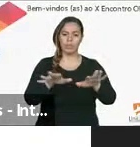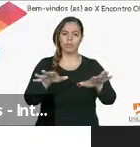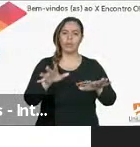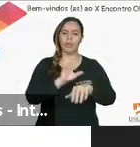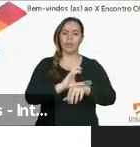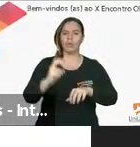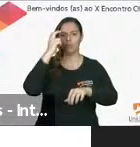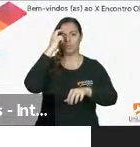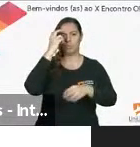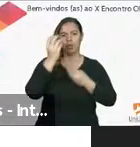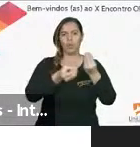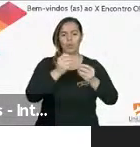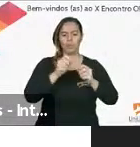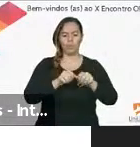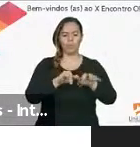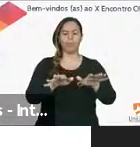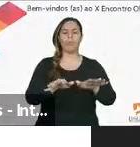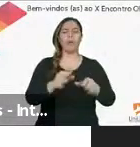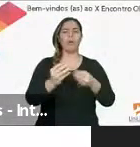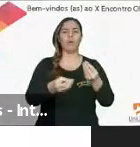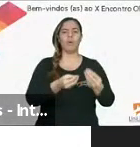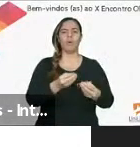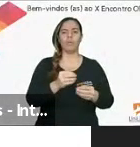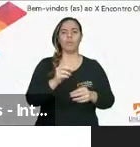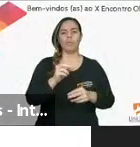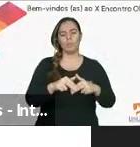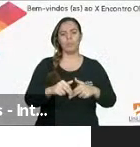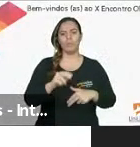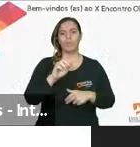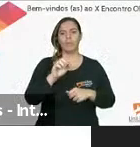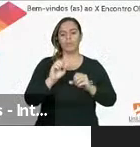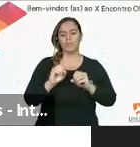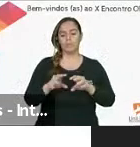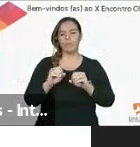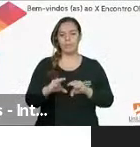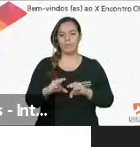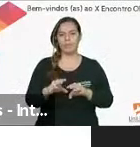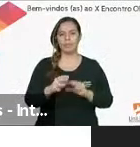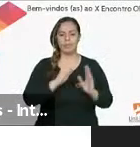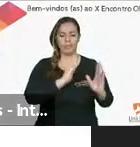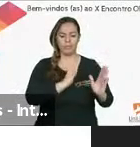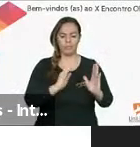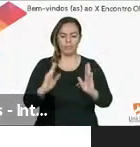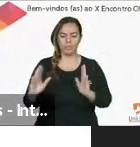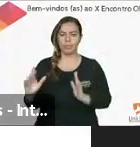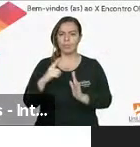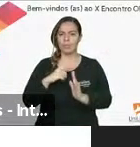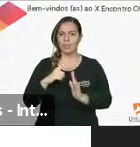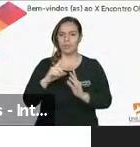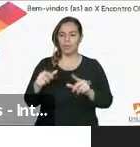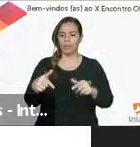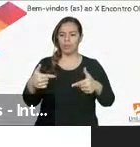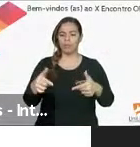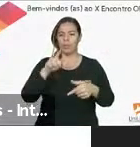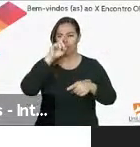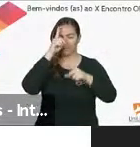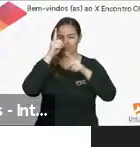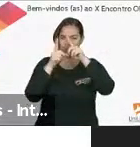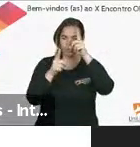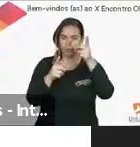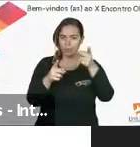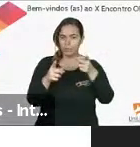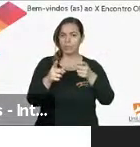através da educação. A dinâmica deste processo engendra um operar criativo, que,